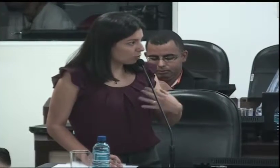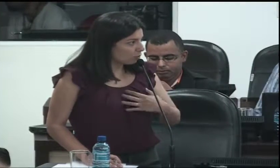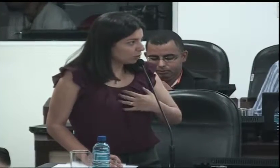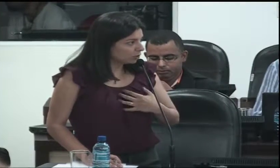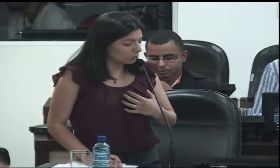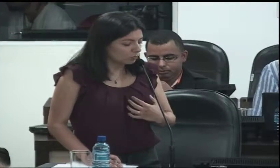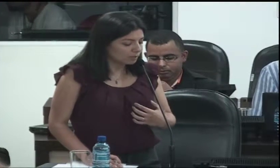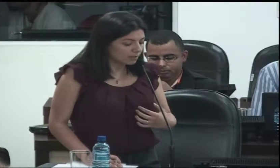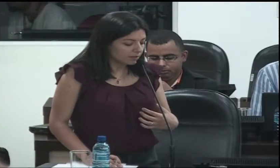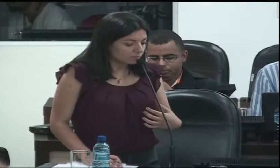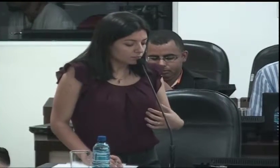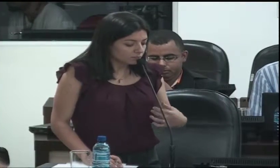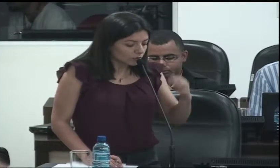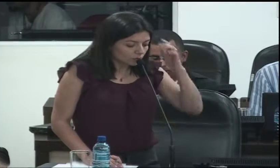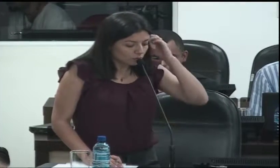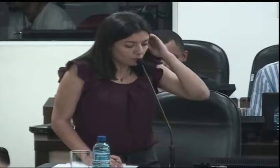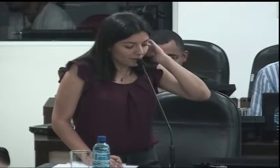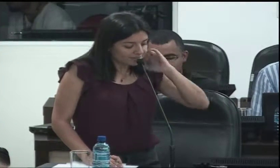com